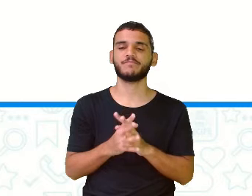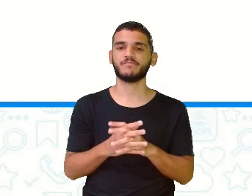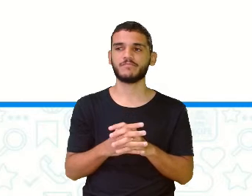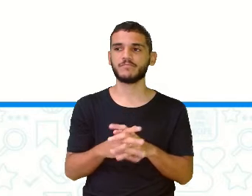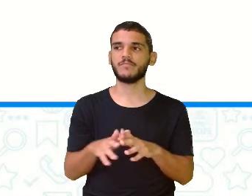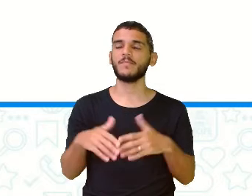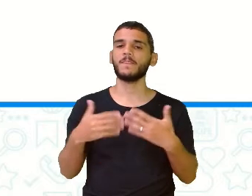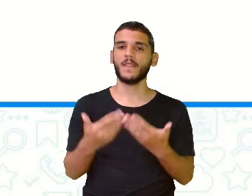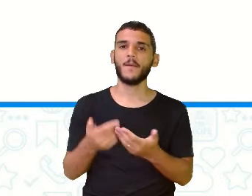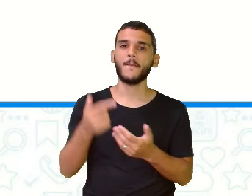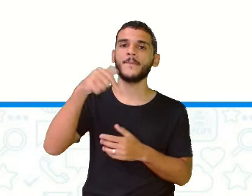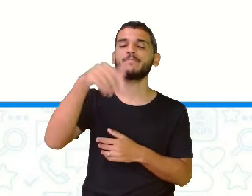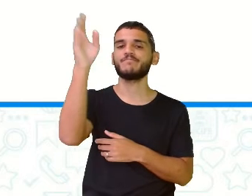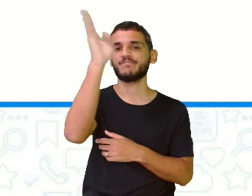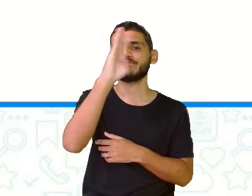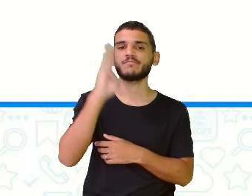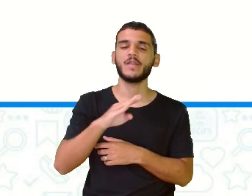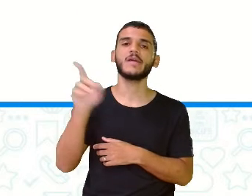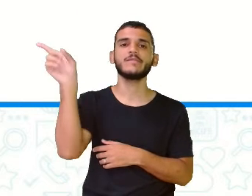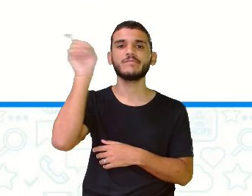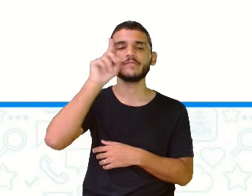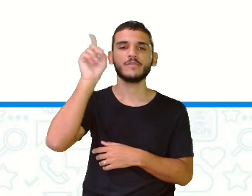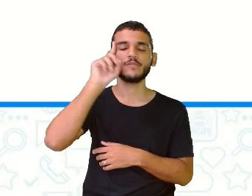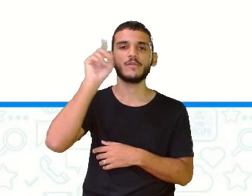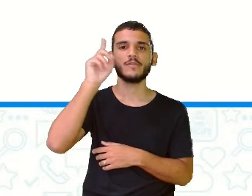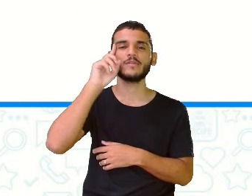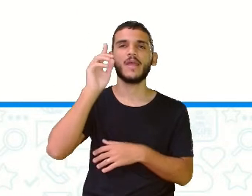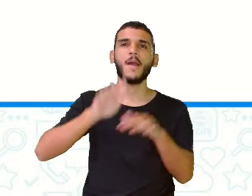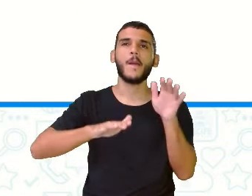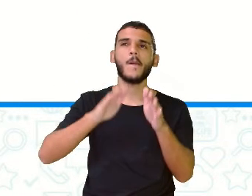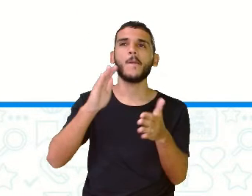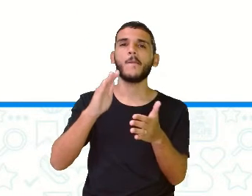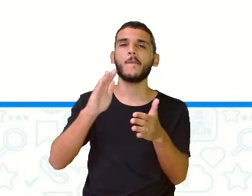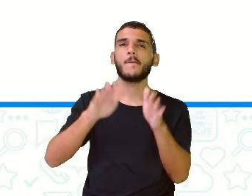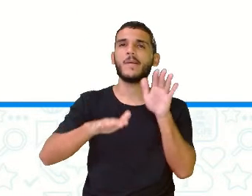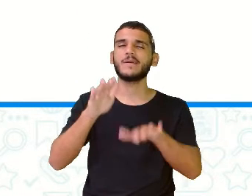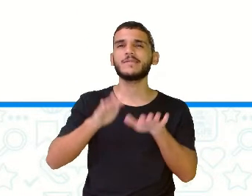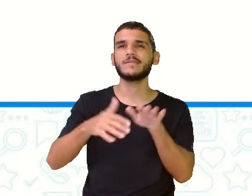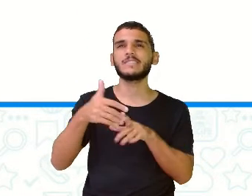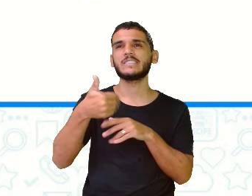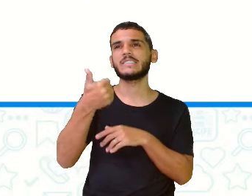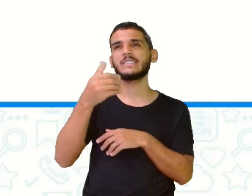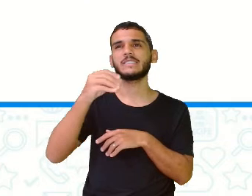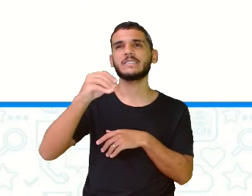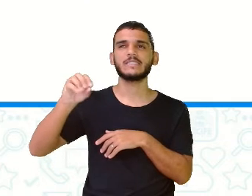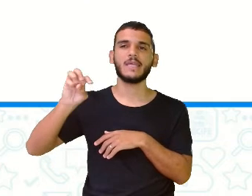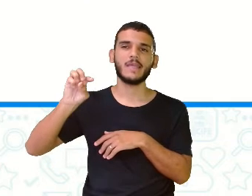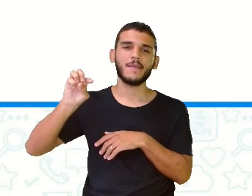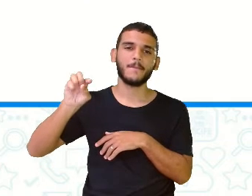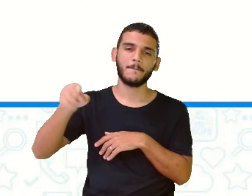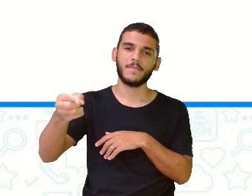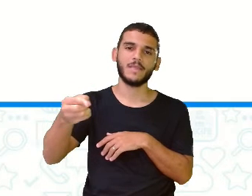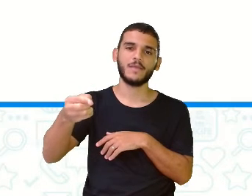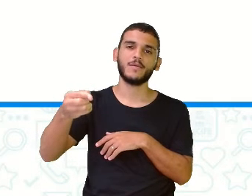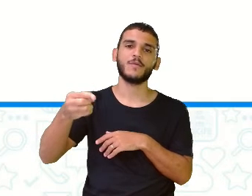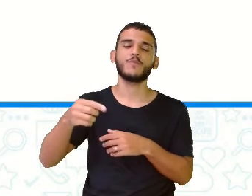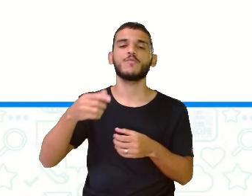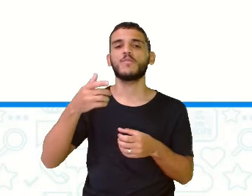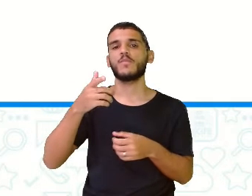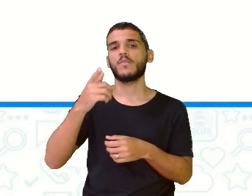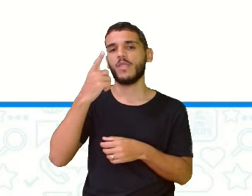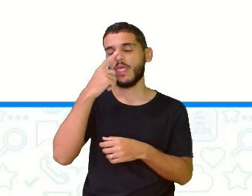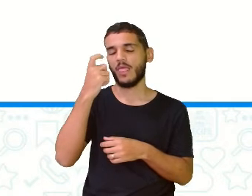gera diariamente cerca de 100 mil toneladas de lixo. Desse total, a maior